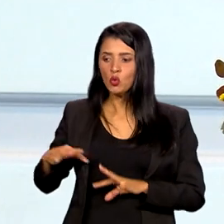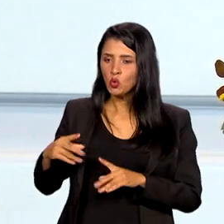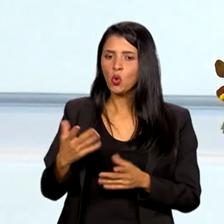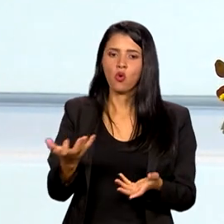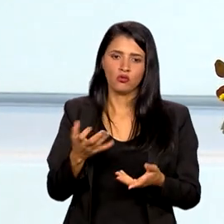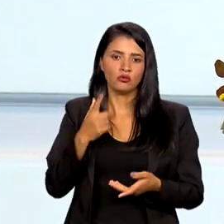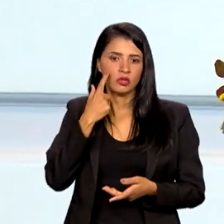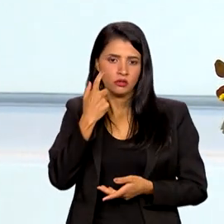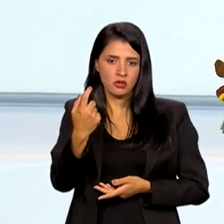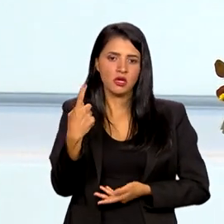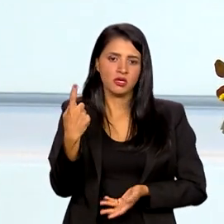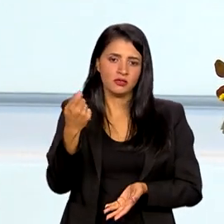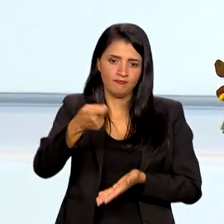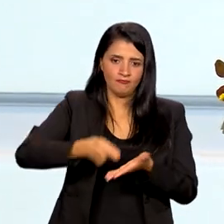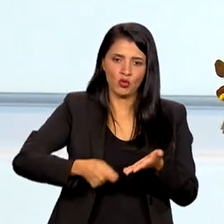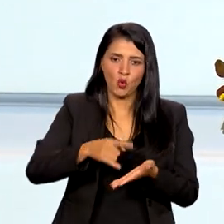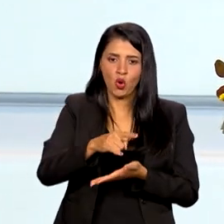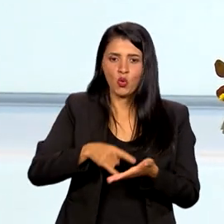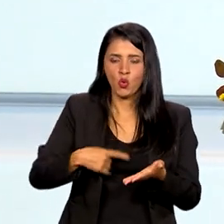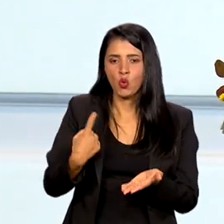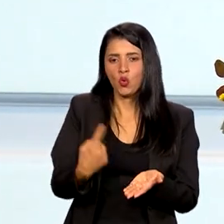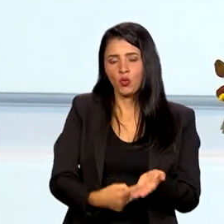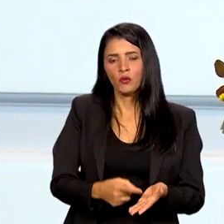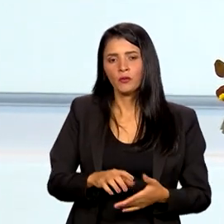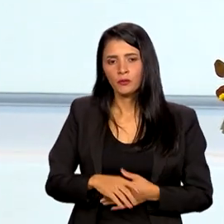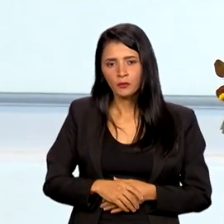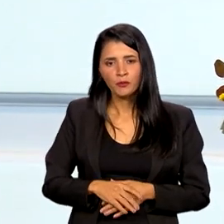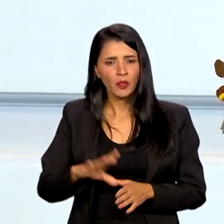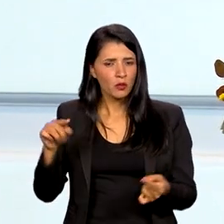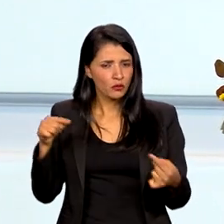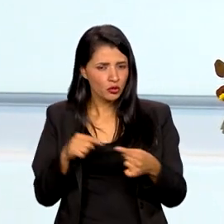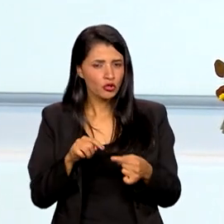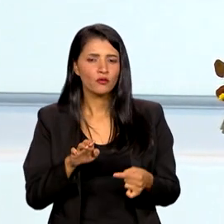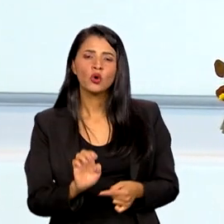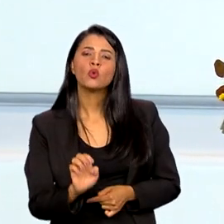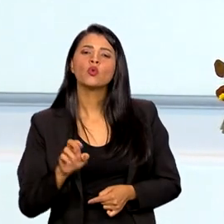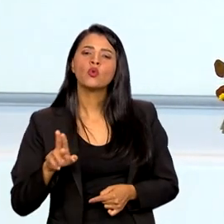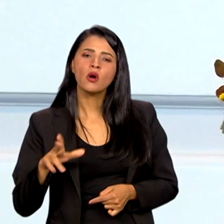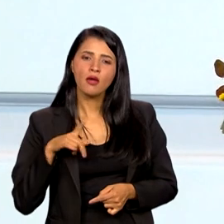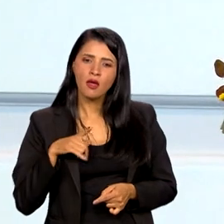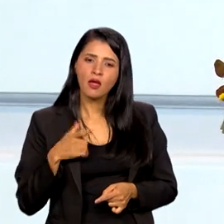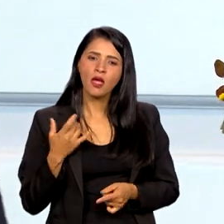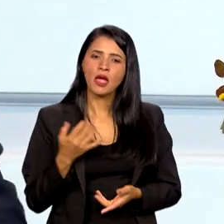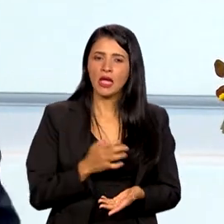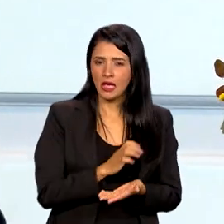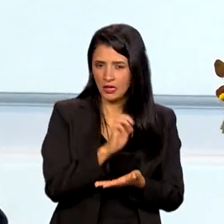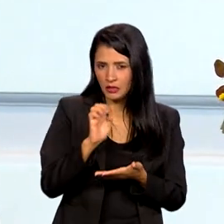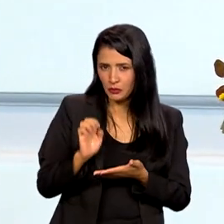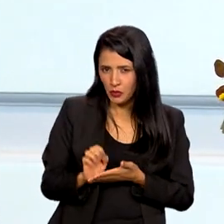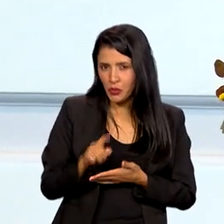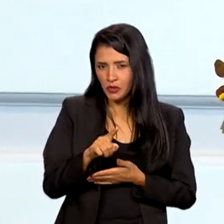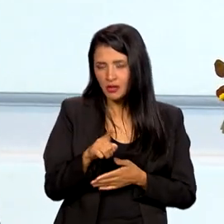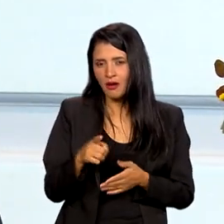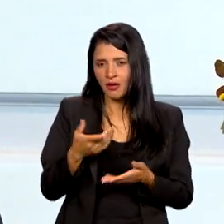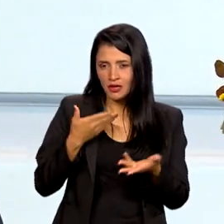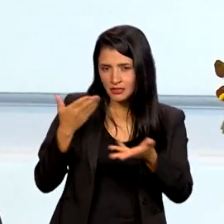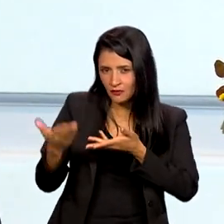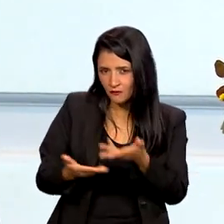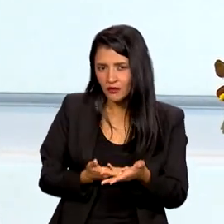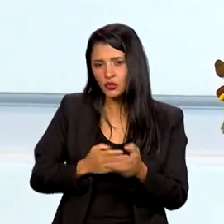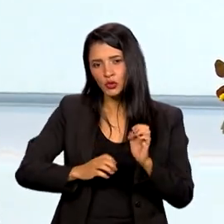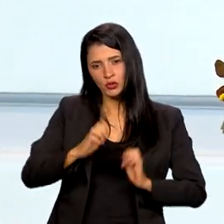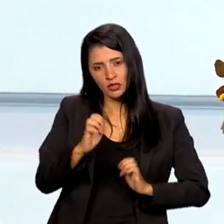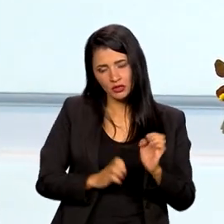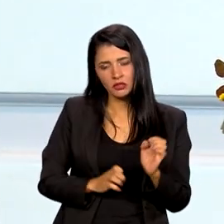acordo. Secretário, o principal objetivo da União Europeia com esse acordo é exportar bens industrializados para o Brasil. E serviços, né? Exato,